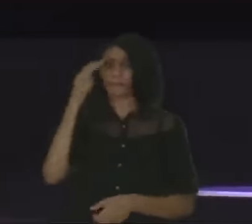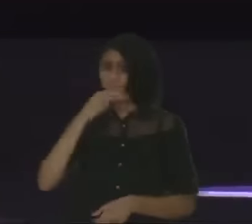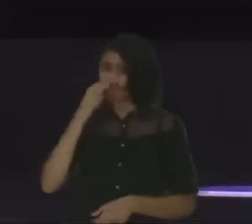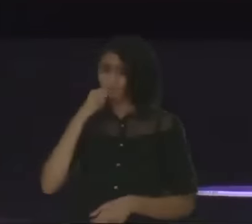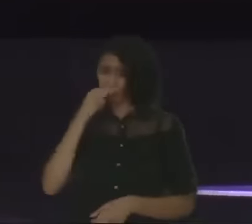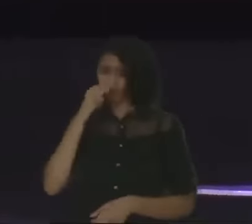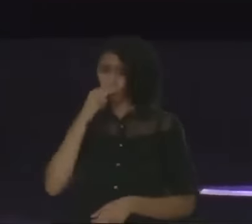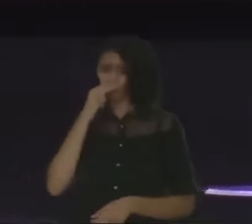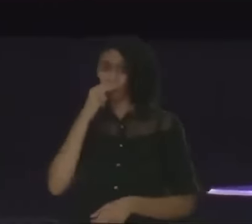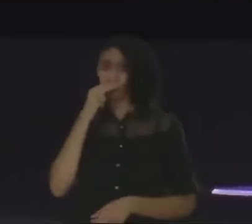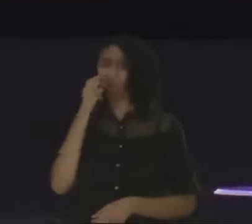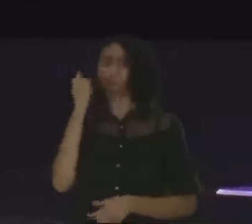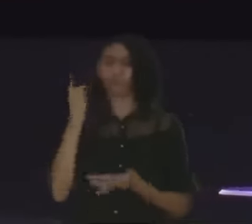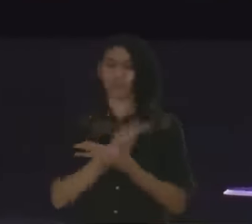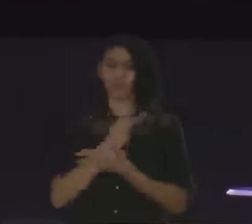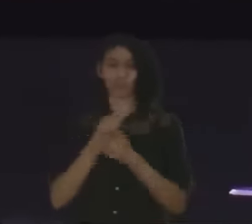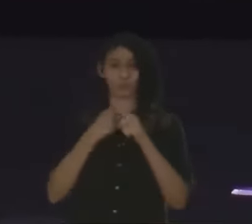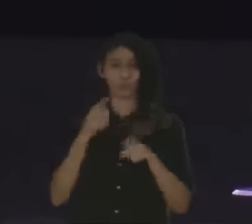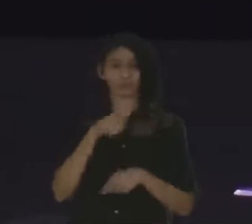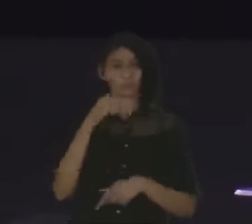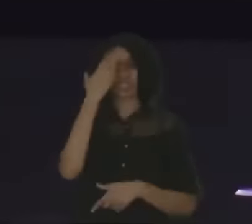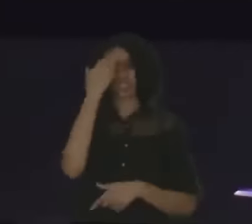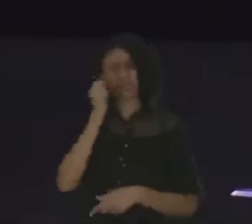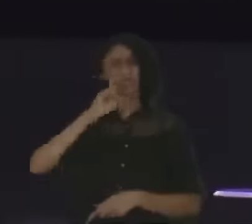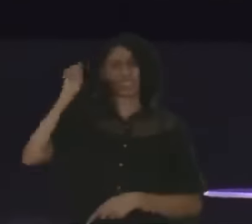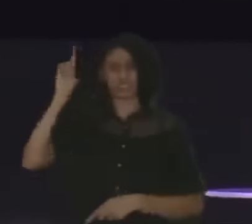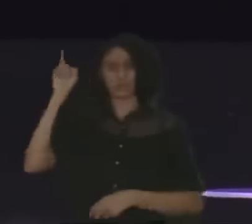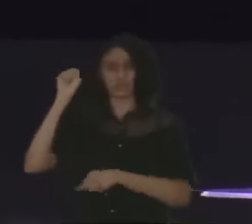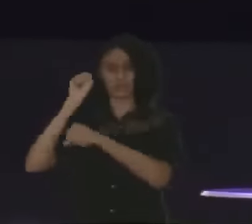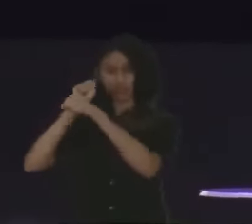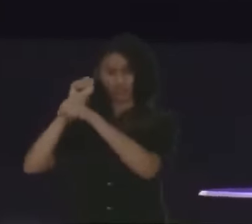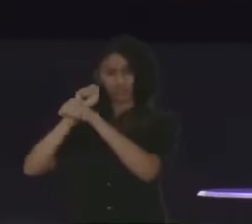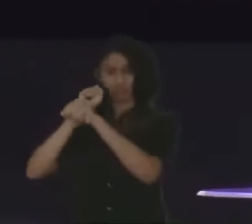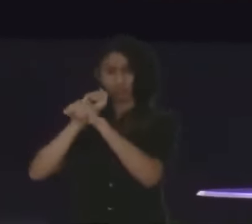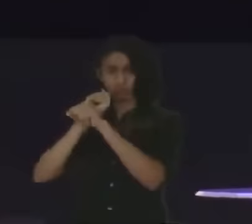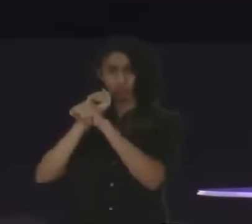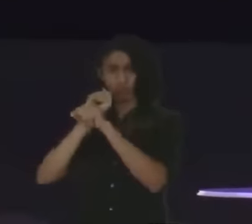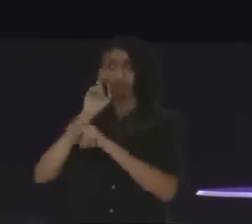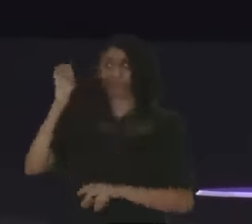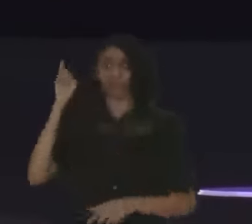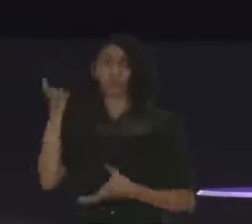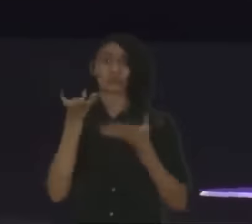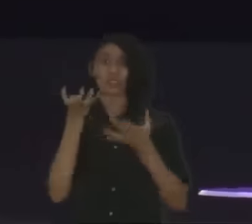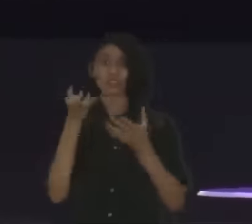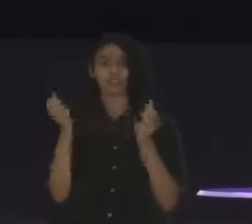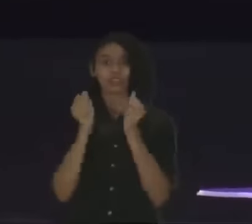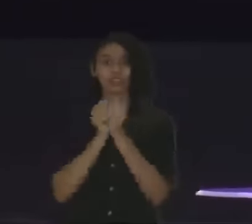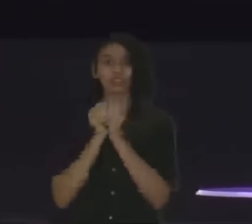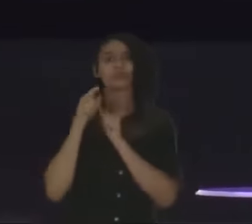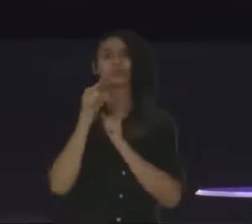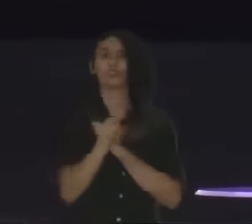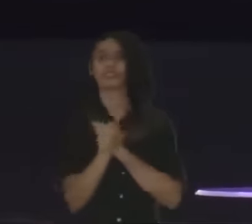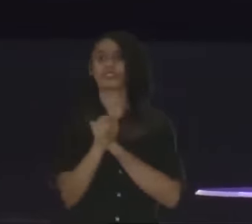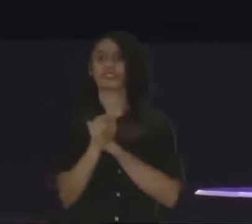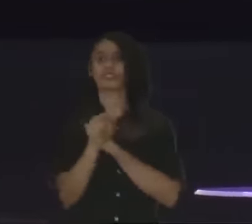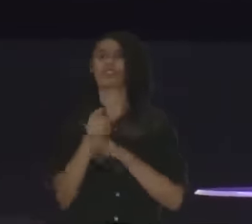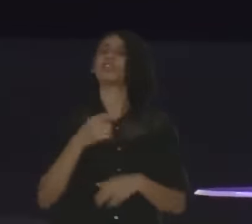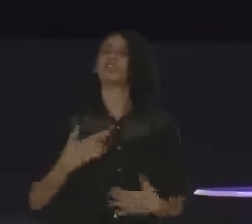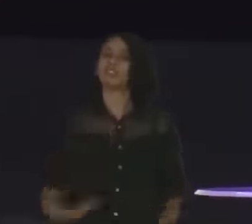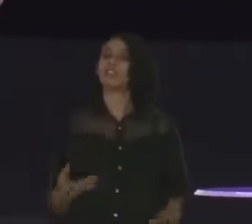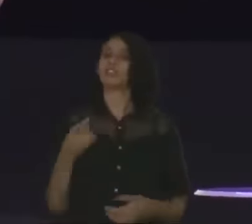perspectiva certa sabendo que ele está te esperando sabendo que ele está te desejando você vai